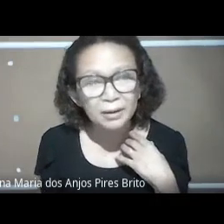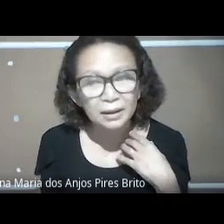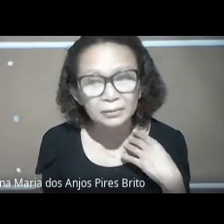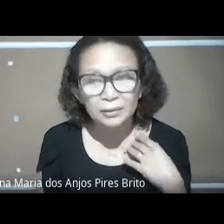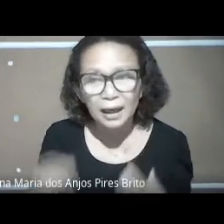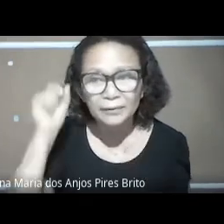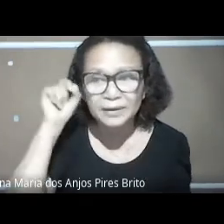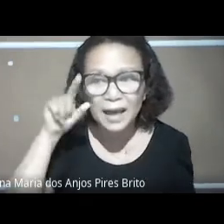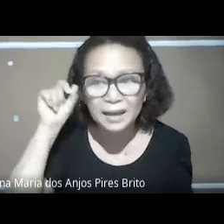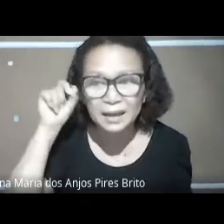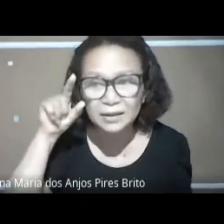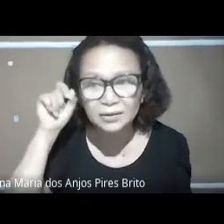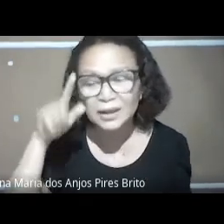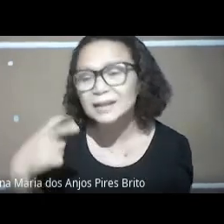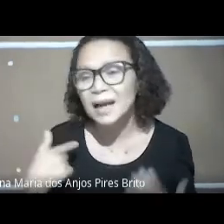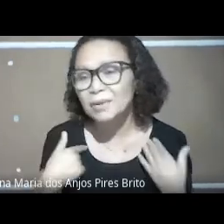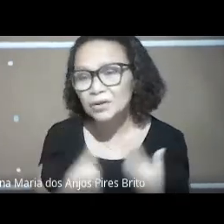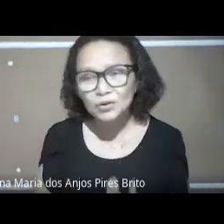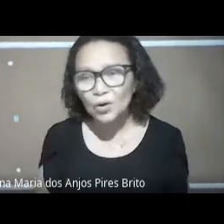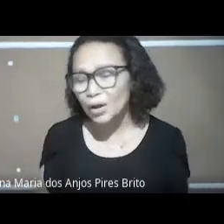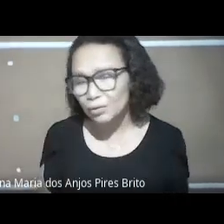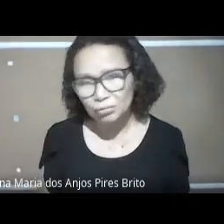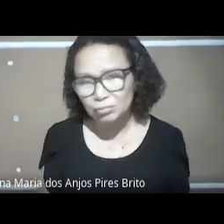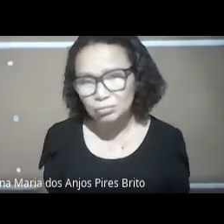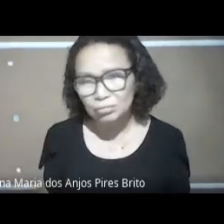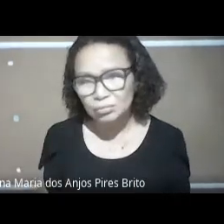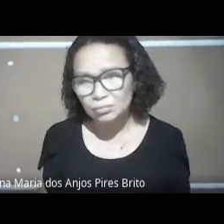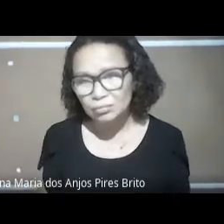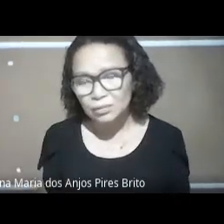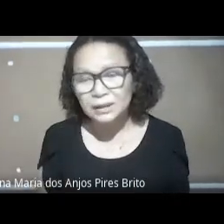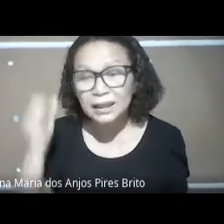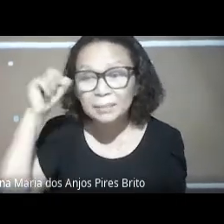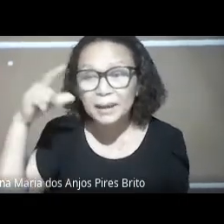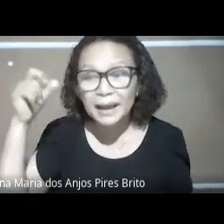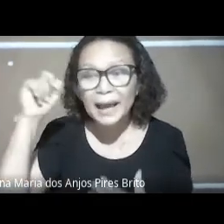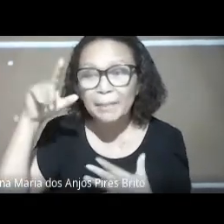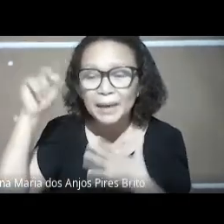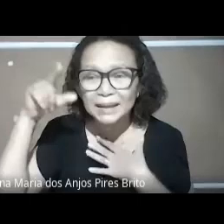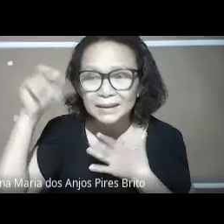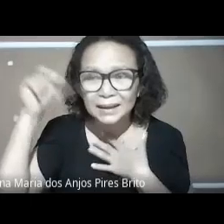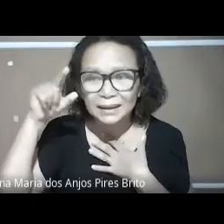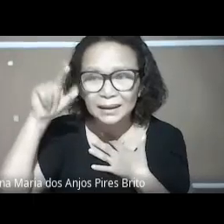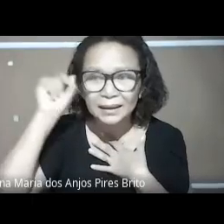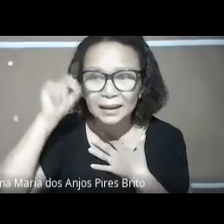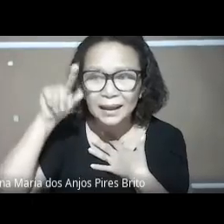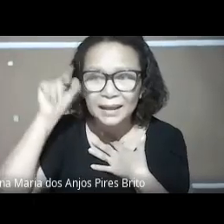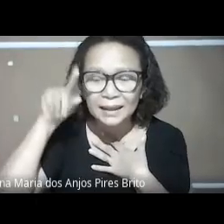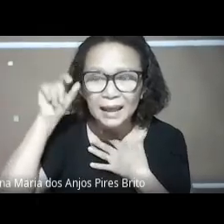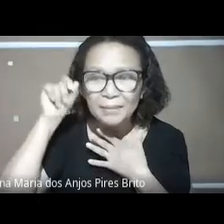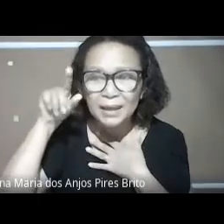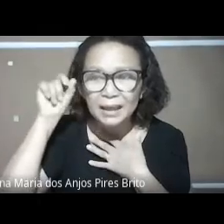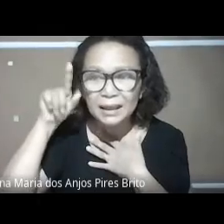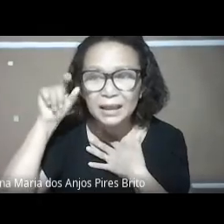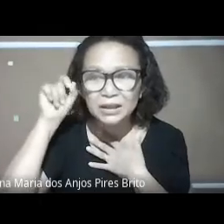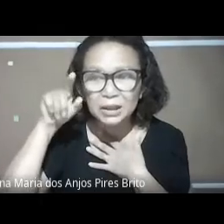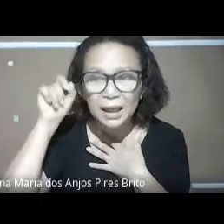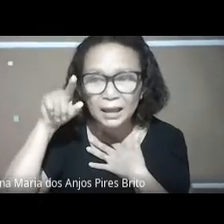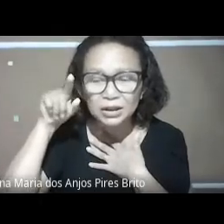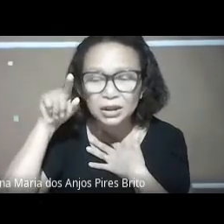está faltando? Aí fizeram isso, já sabe que sou eu. Daqui me representa. Essa aqui é a